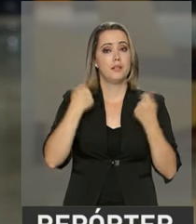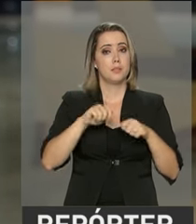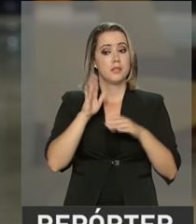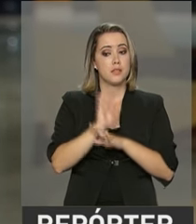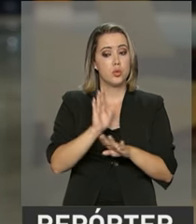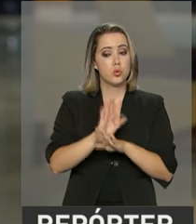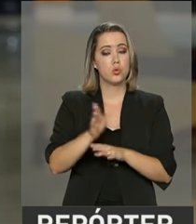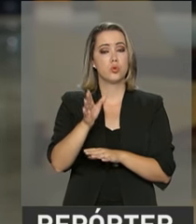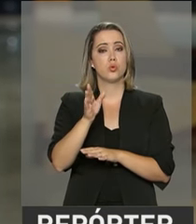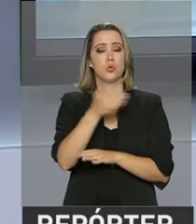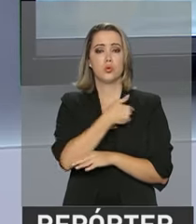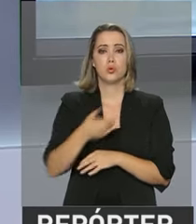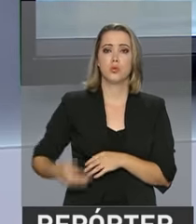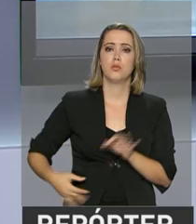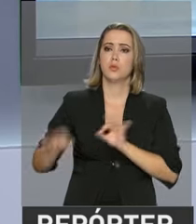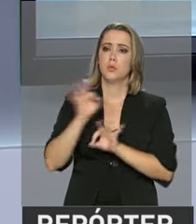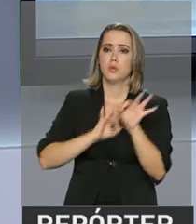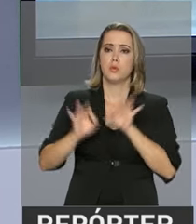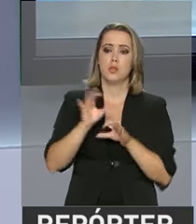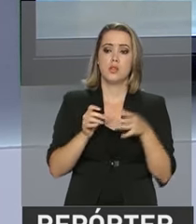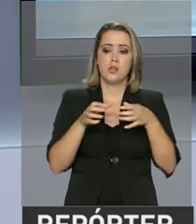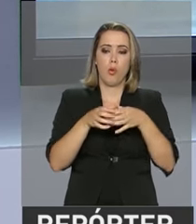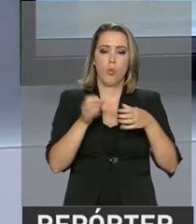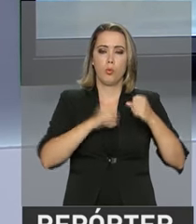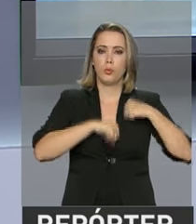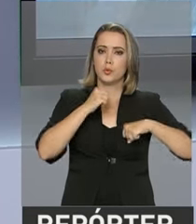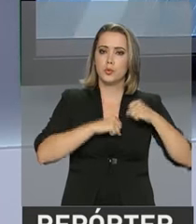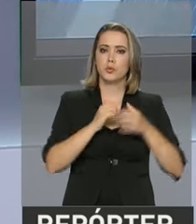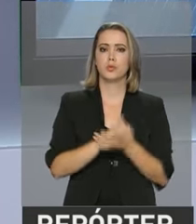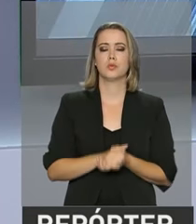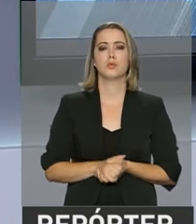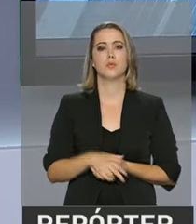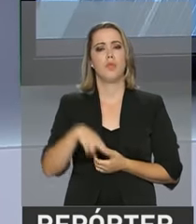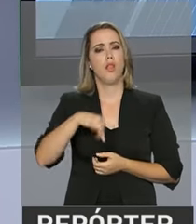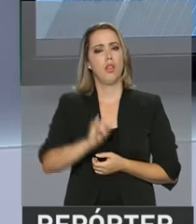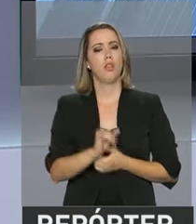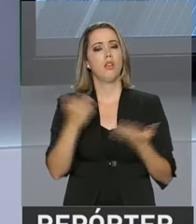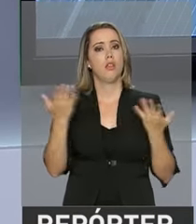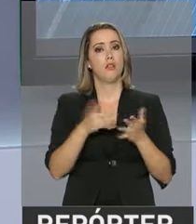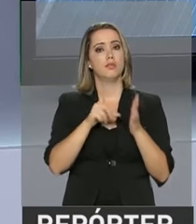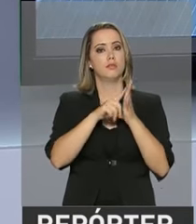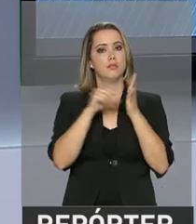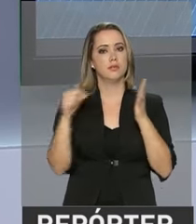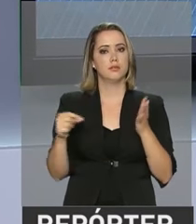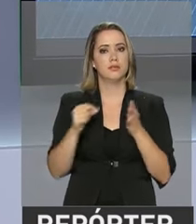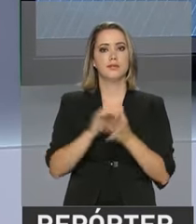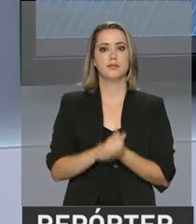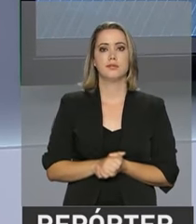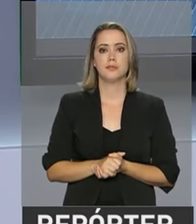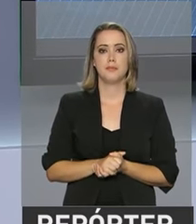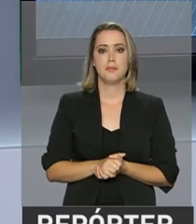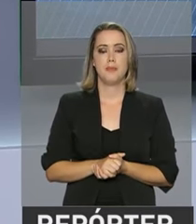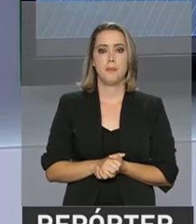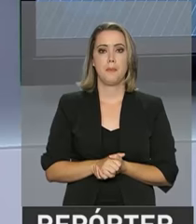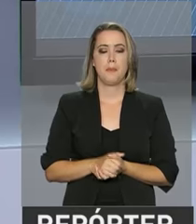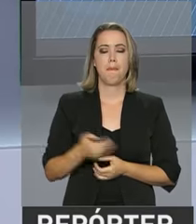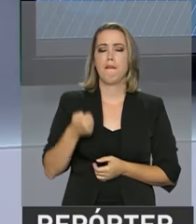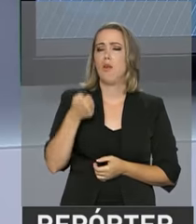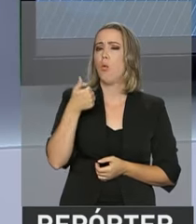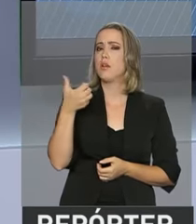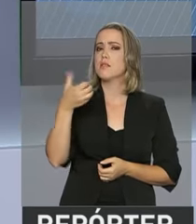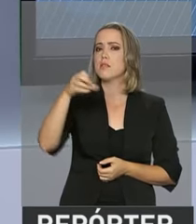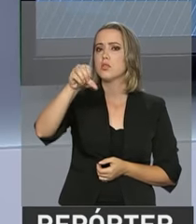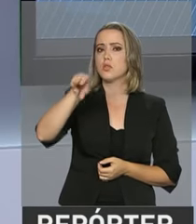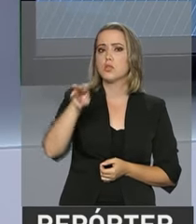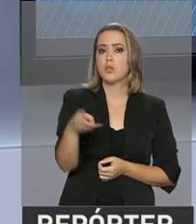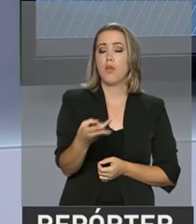volto com você roberto obrigado nem pelas informações repórter nem pereira falando ao vivo do palácio do planalto quase 19